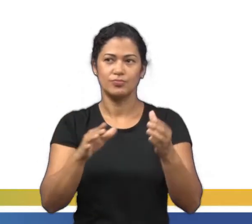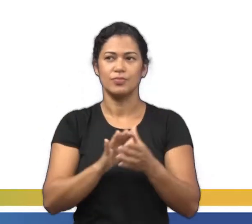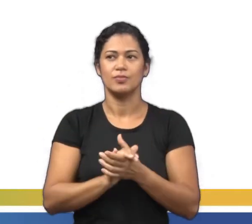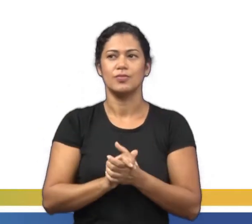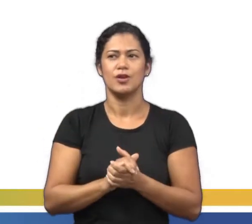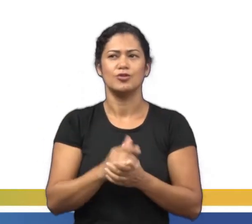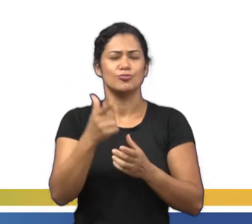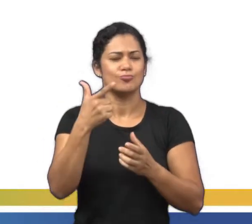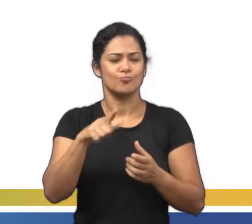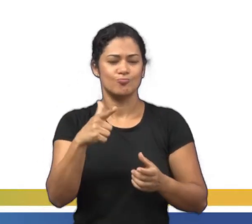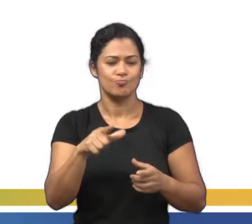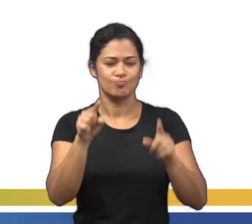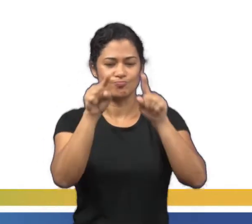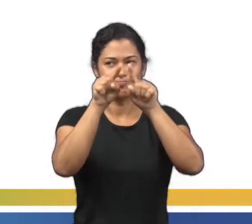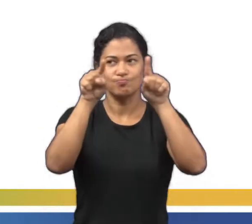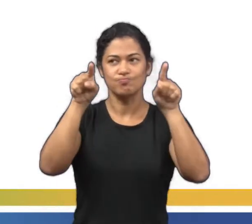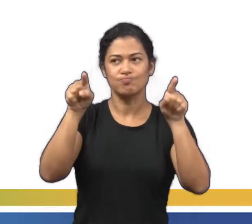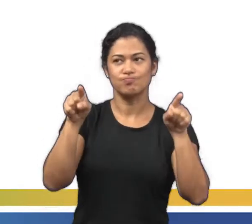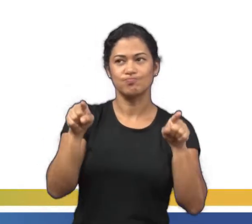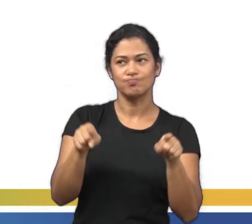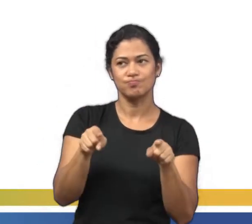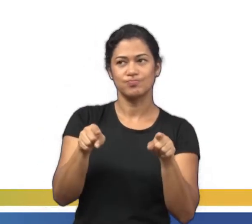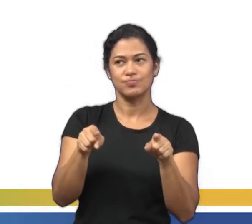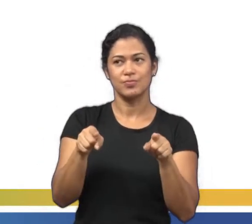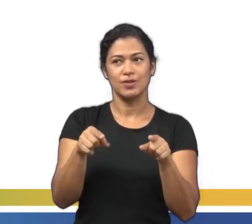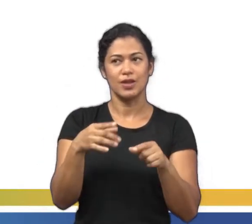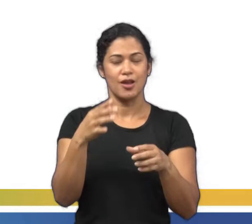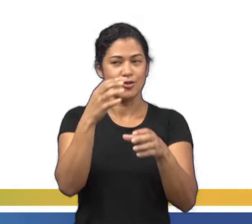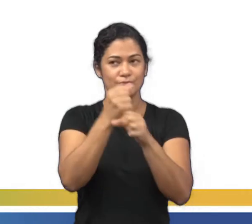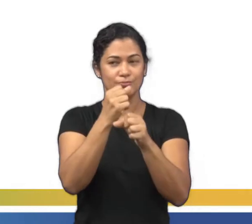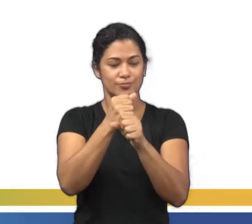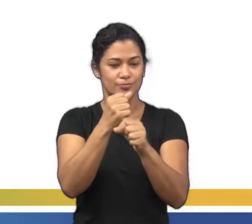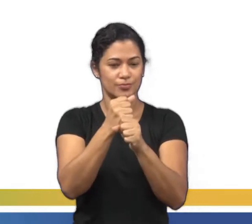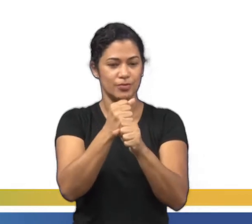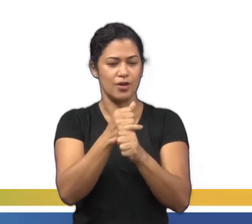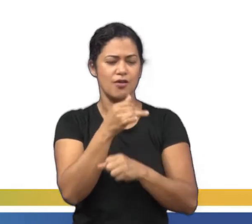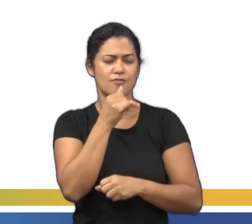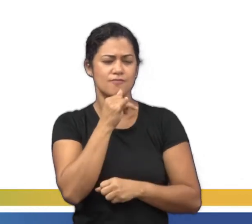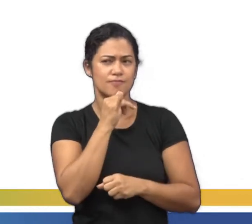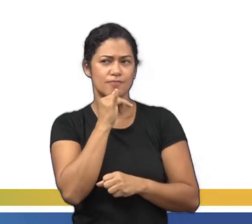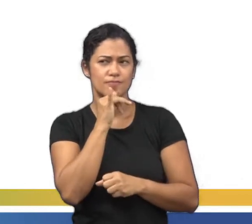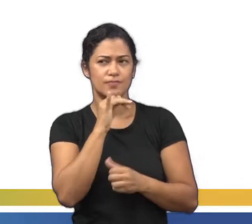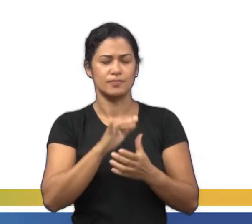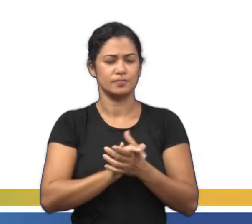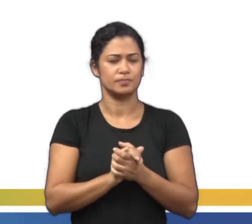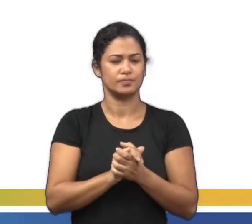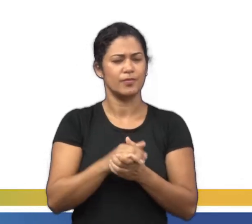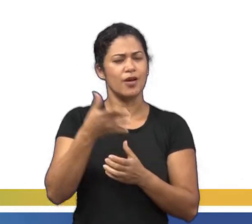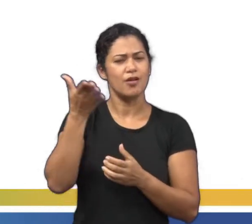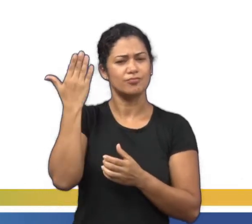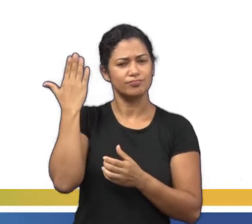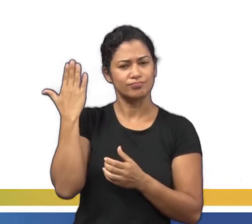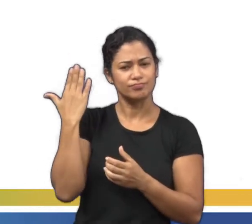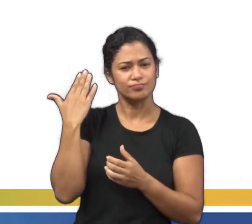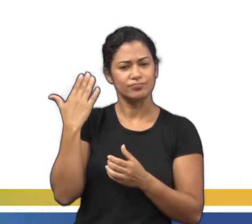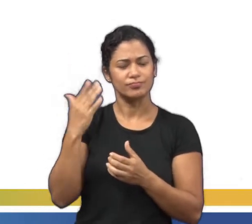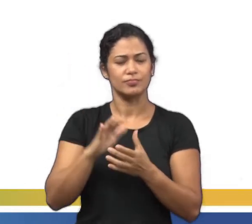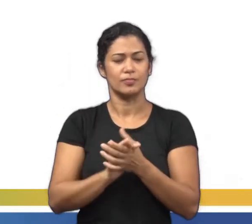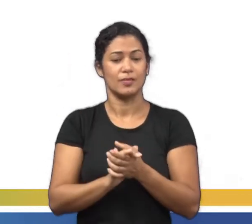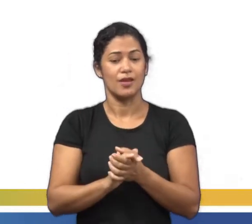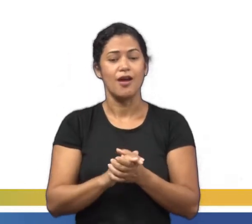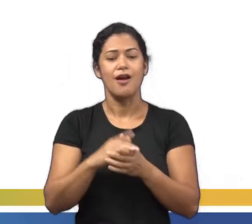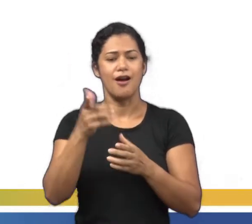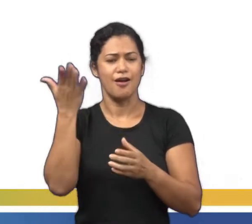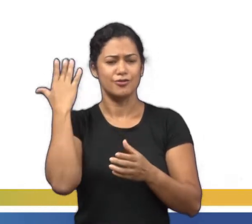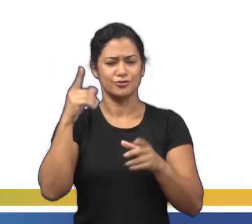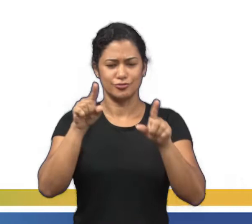sinal, somente o número da base. Olha aqui o exemplo. O mesmo que eu usei anteriormente, só que antes tinha o parêntese. Agora